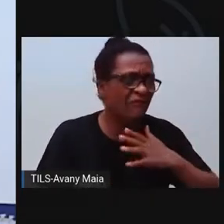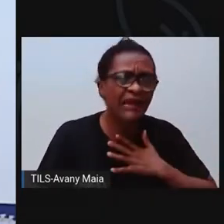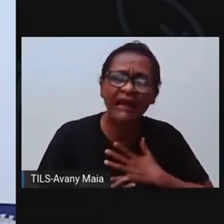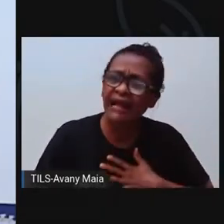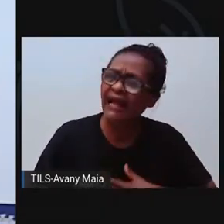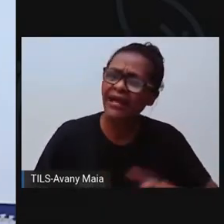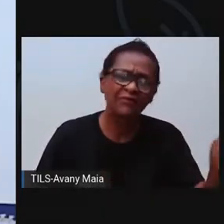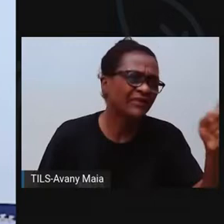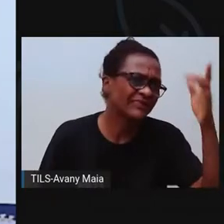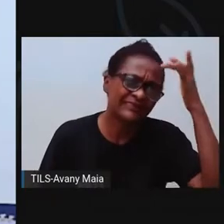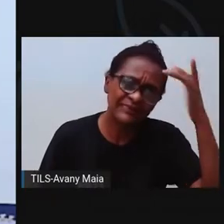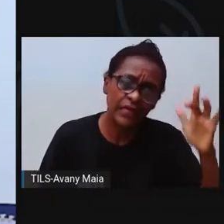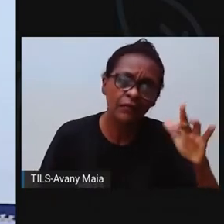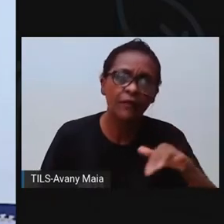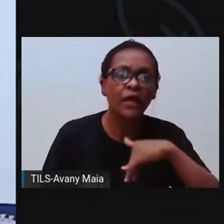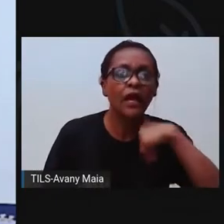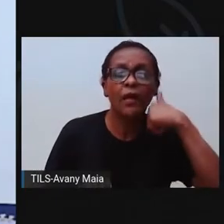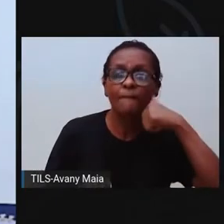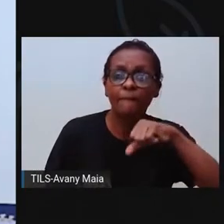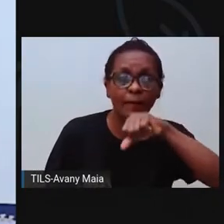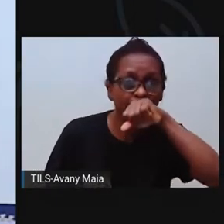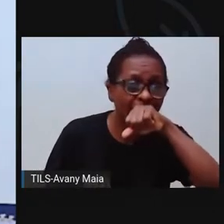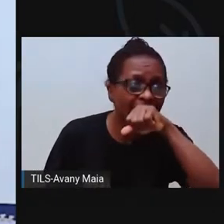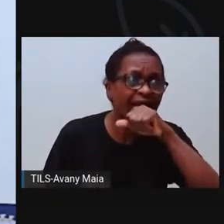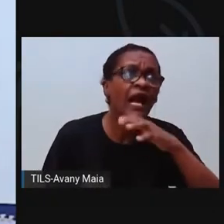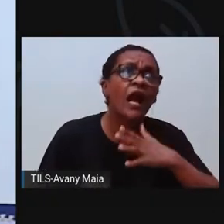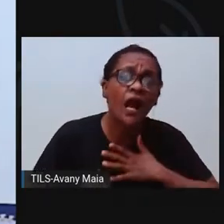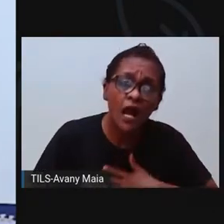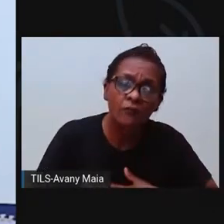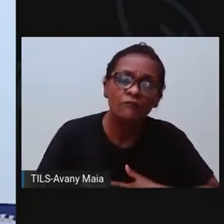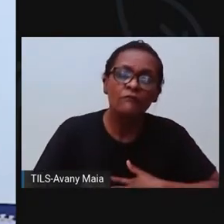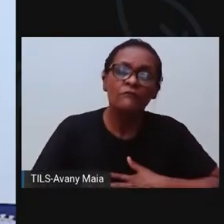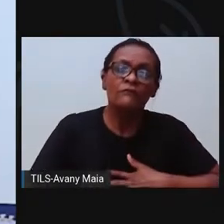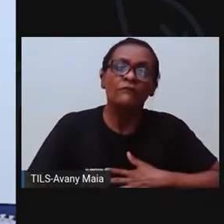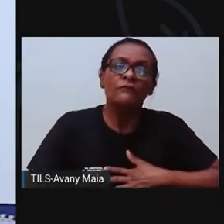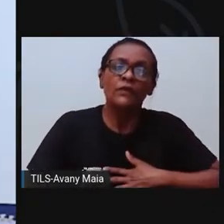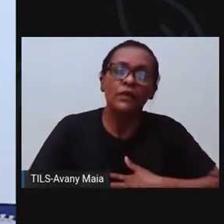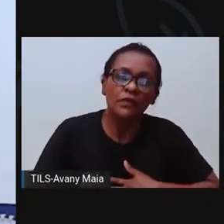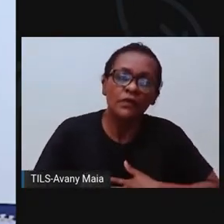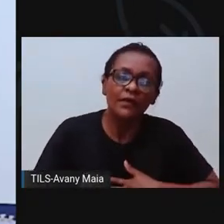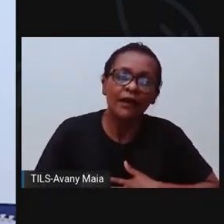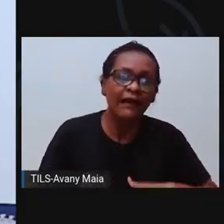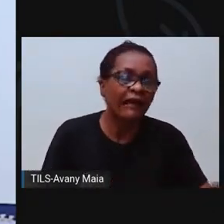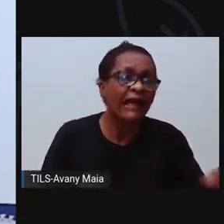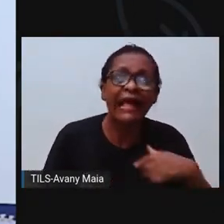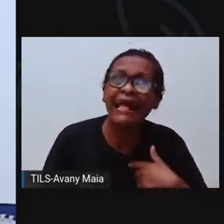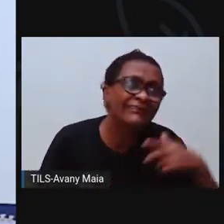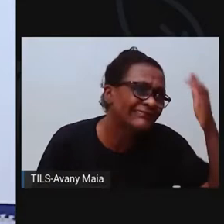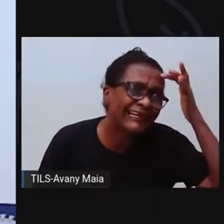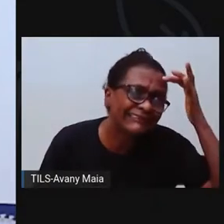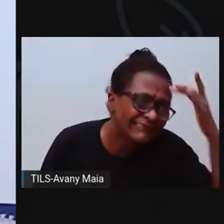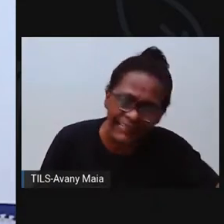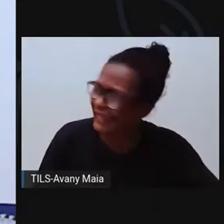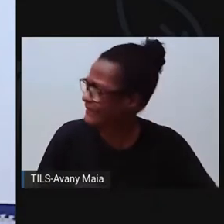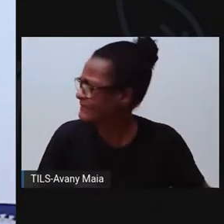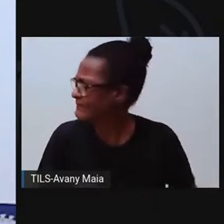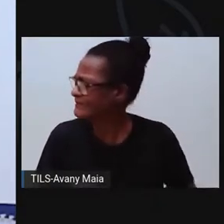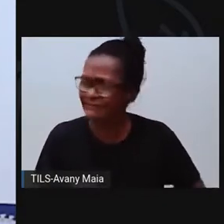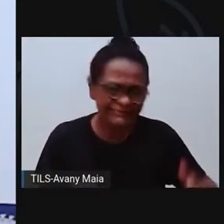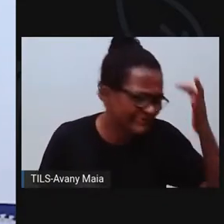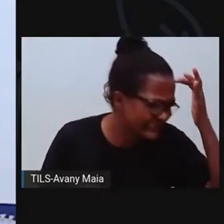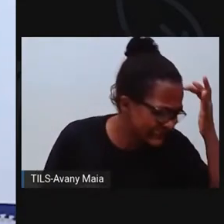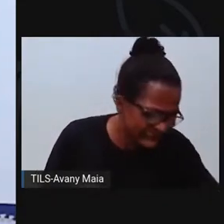fundo, meu filho. Eu não sei respirar. A mãe, que sempre